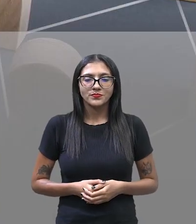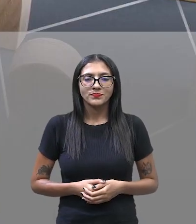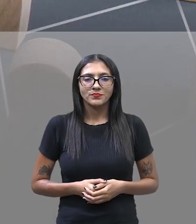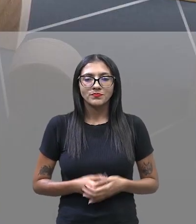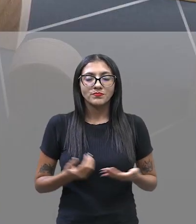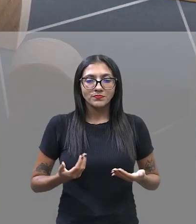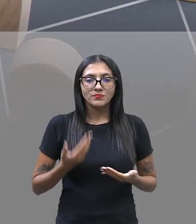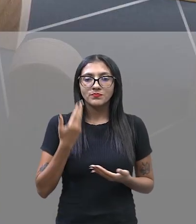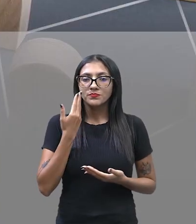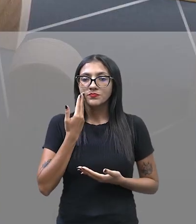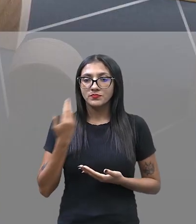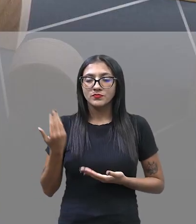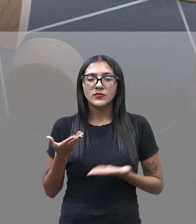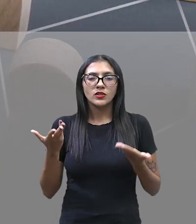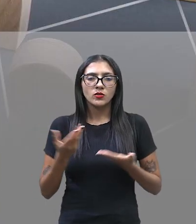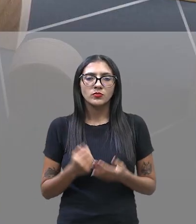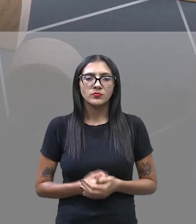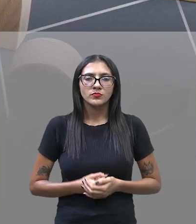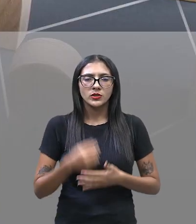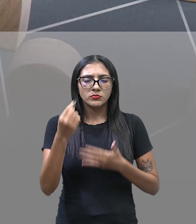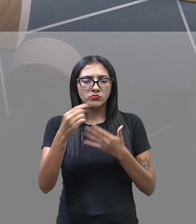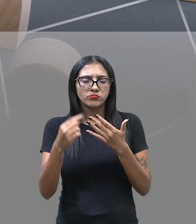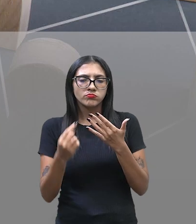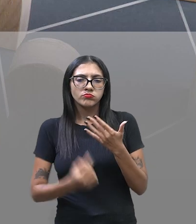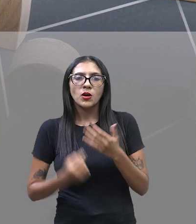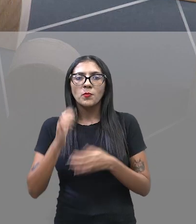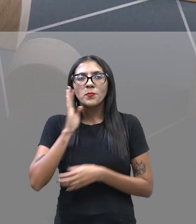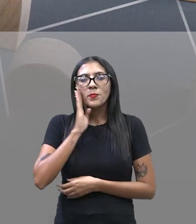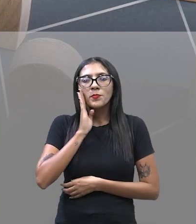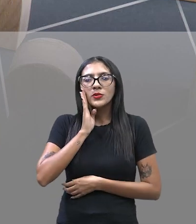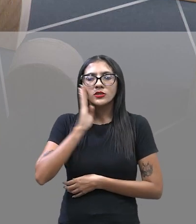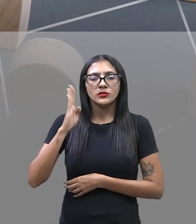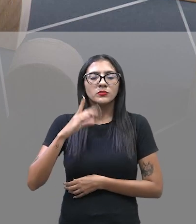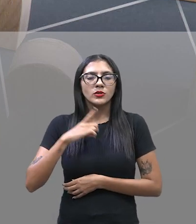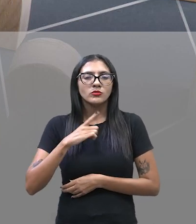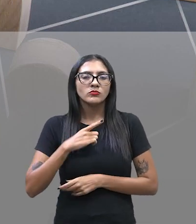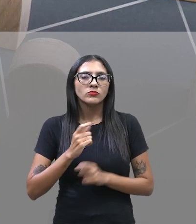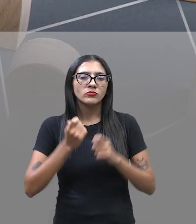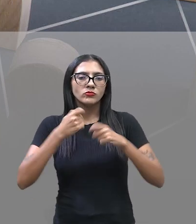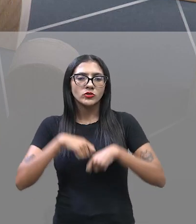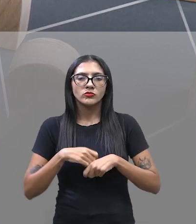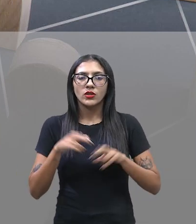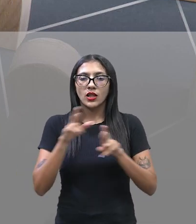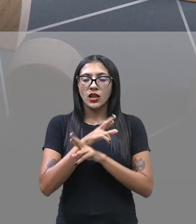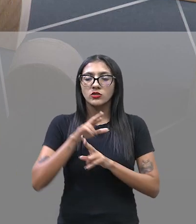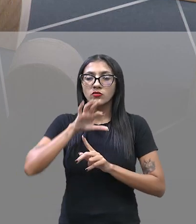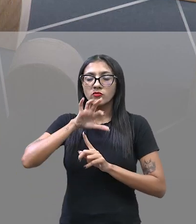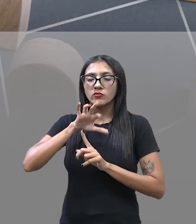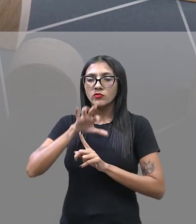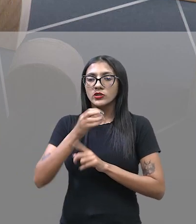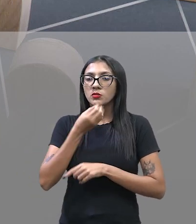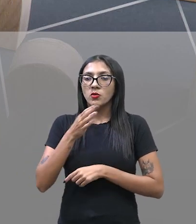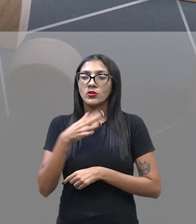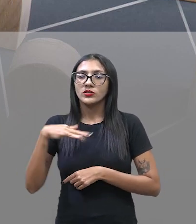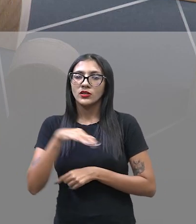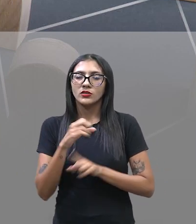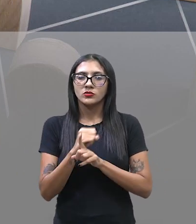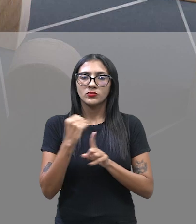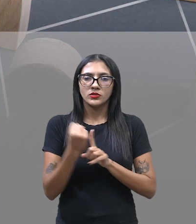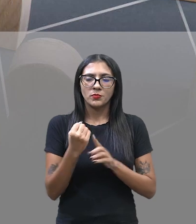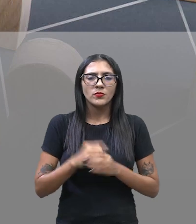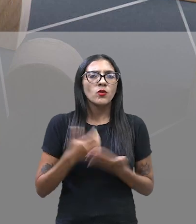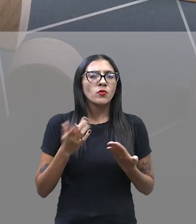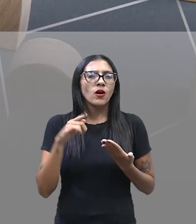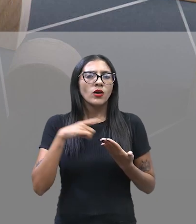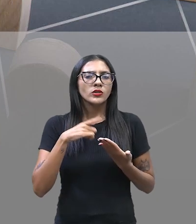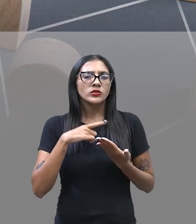Bom, então vamos ver aqui os elementos essenciais para um empreendimento de impacto social. Quais são esses elementos? E